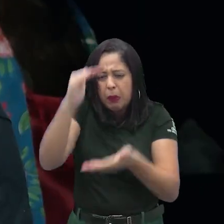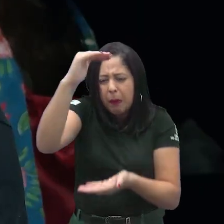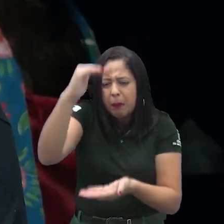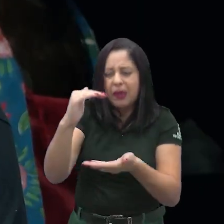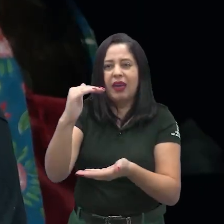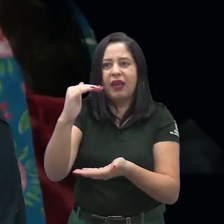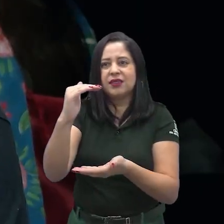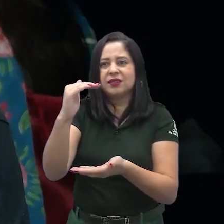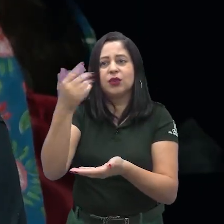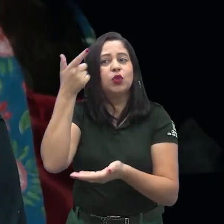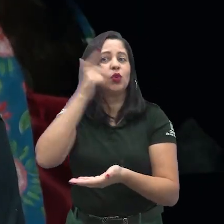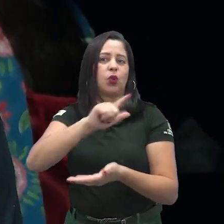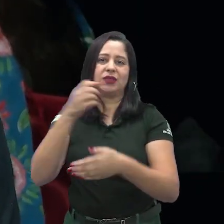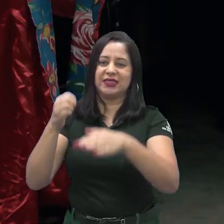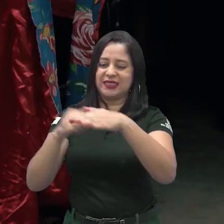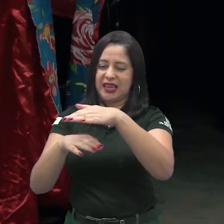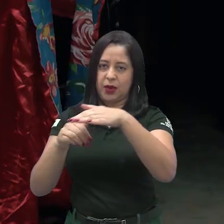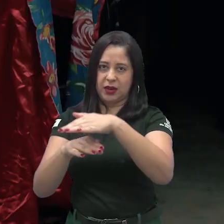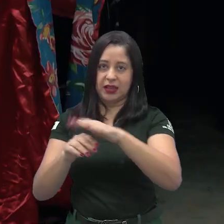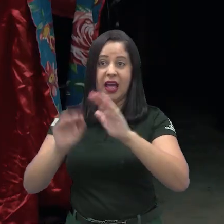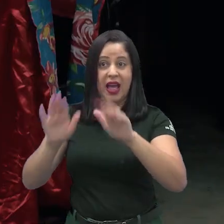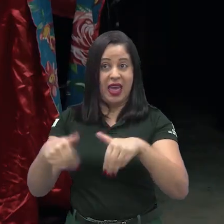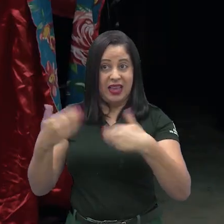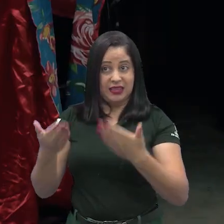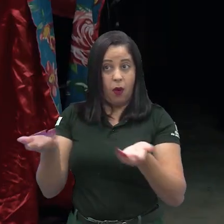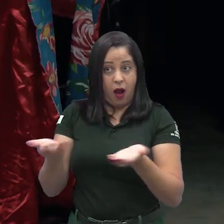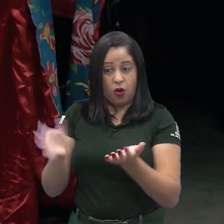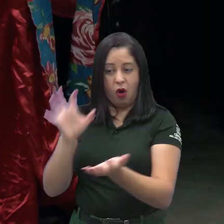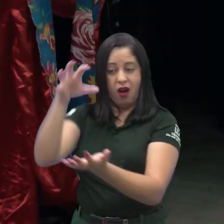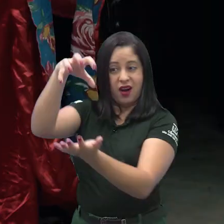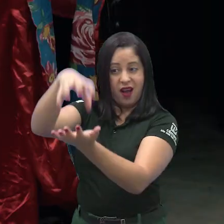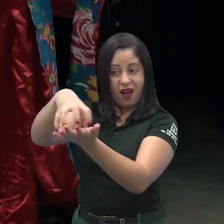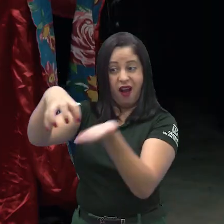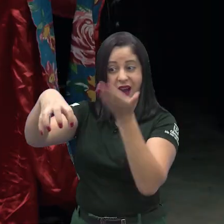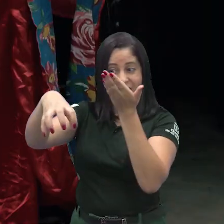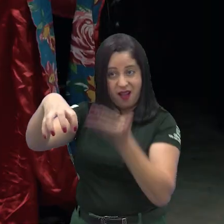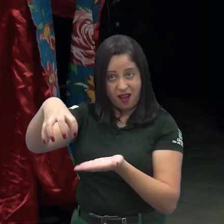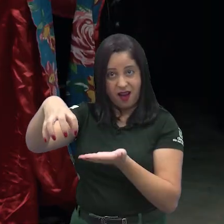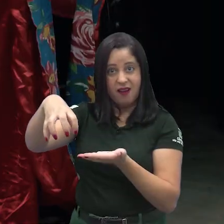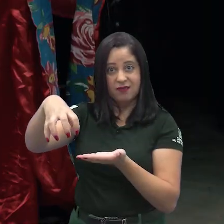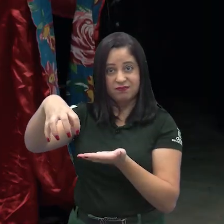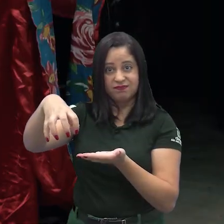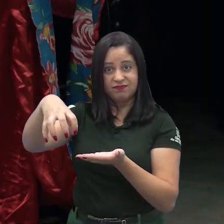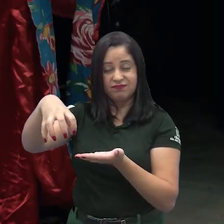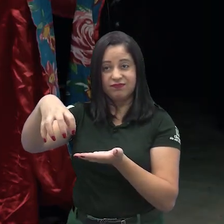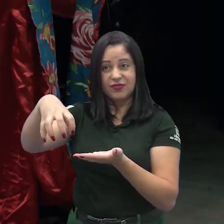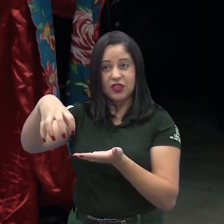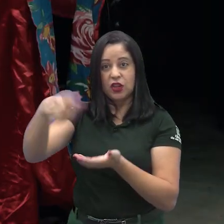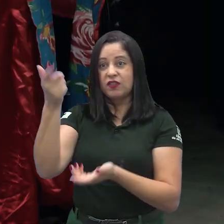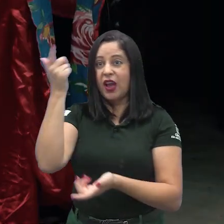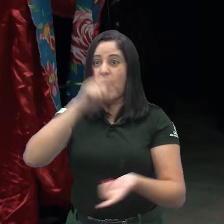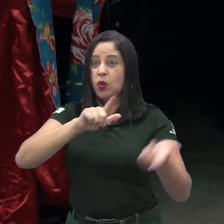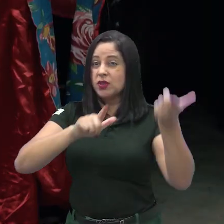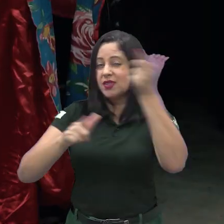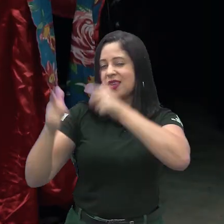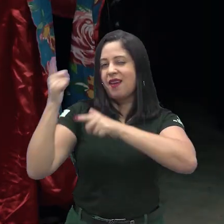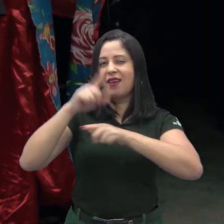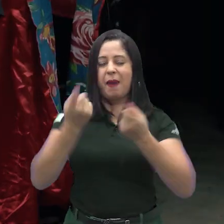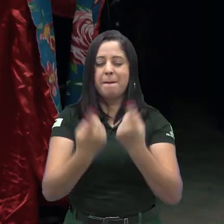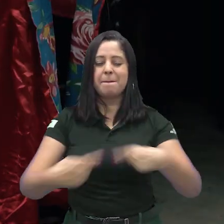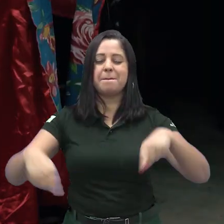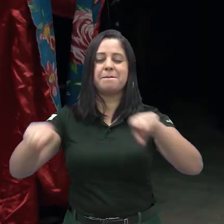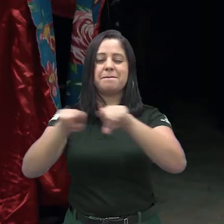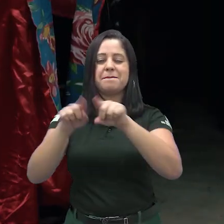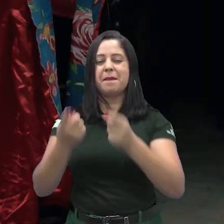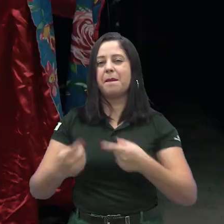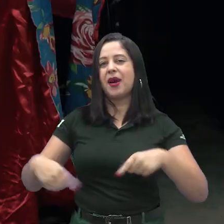então, assim, vai ser um celeiro de cultura, onde nós vamos agregar a grupos que não têm espaços para suas produções,